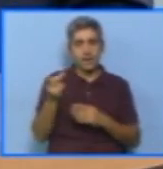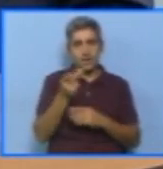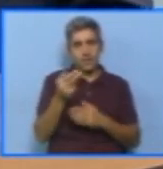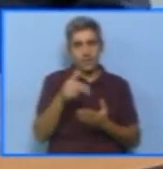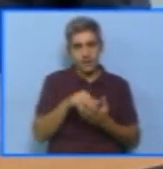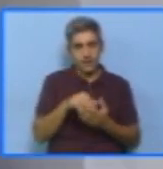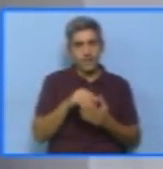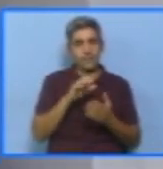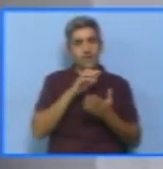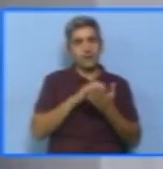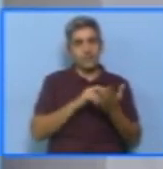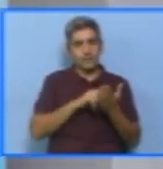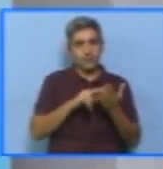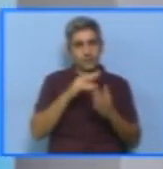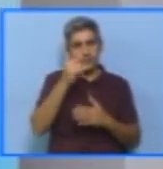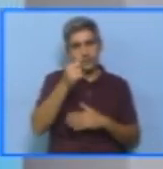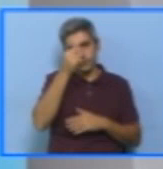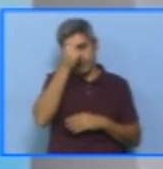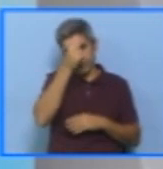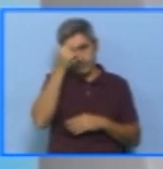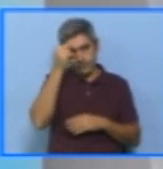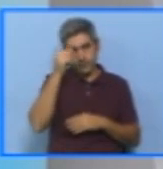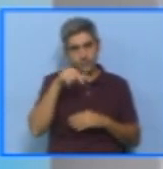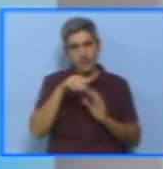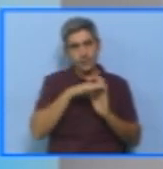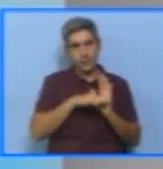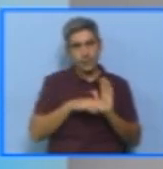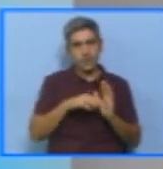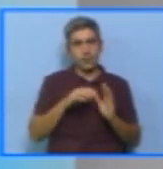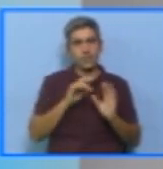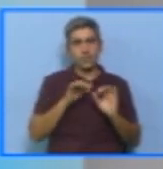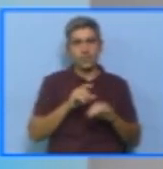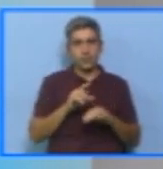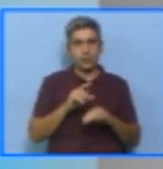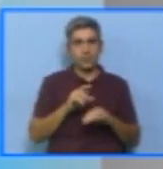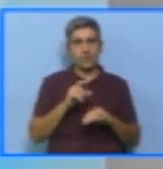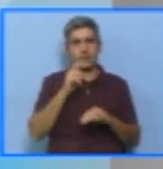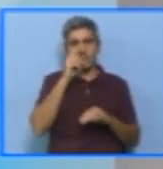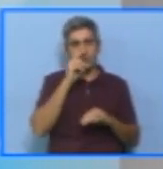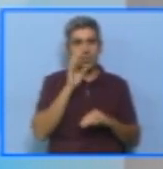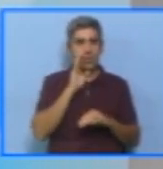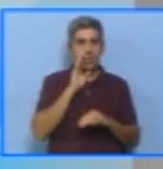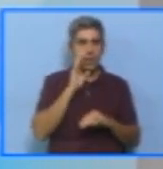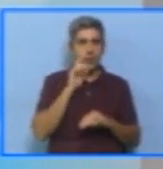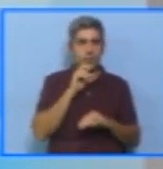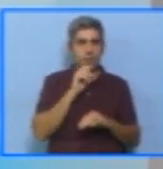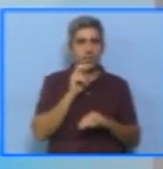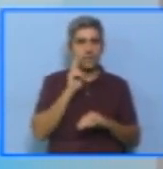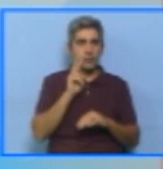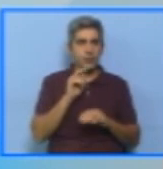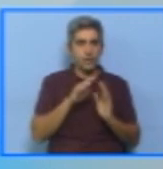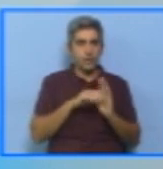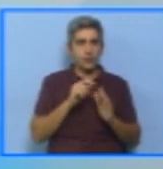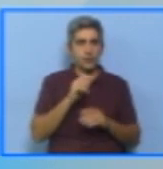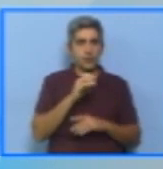São os textos litúrgicos do próximo domingo, neste programa, que não termina sem eu lembrar que mais logo pode ainda acompanhar o